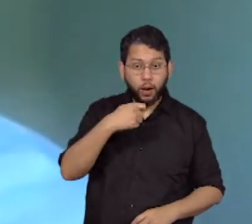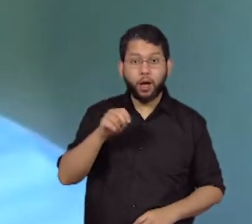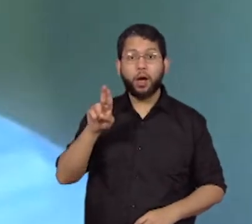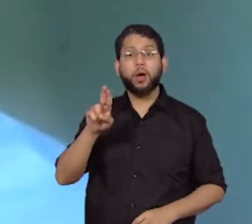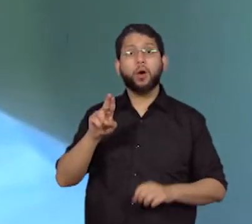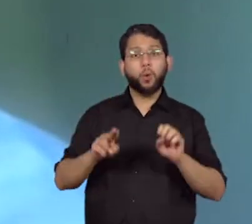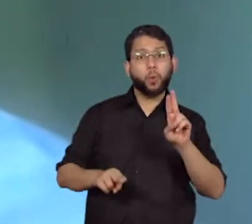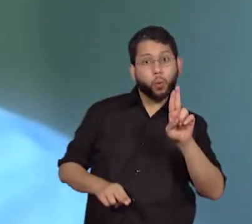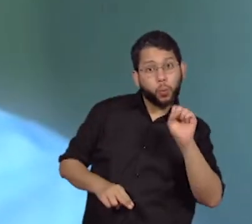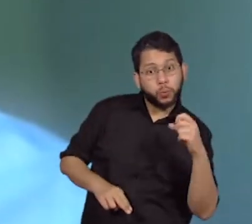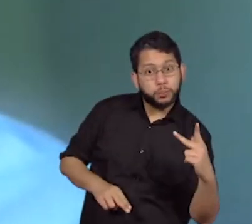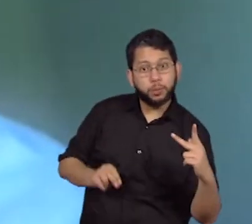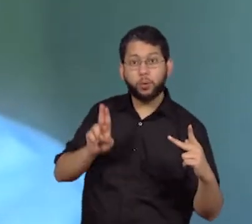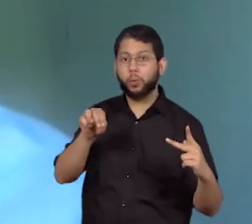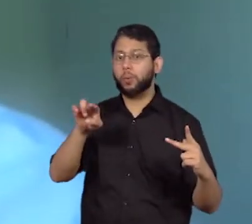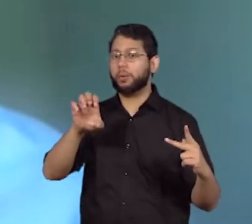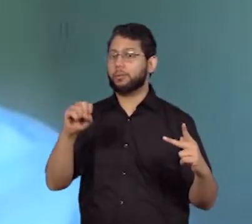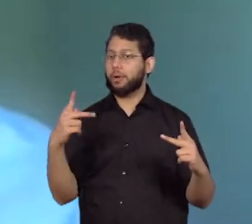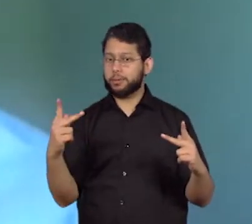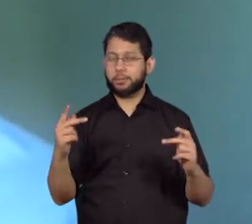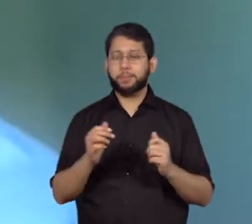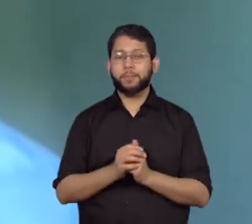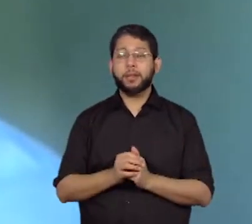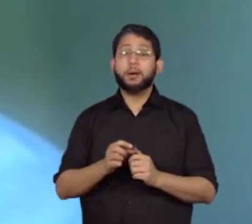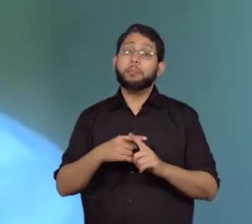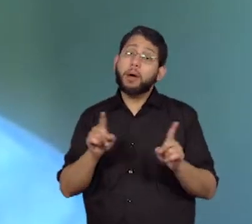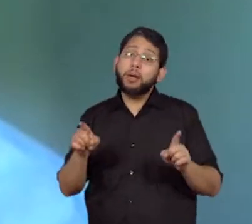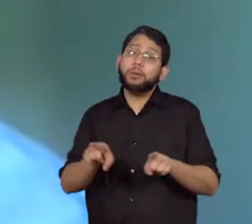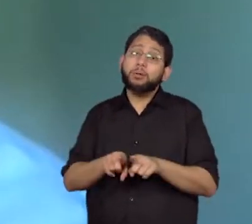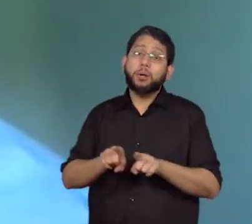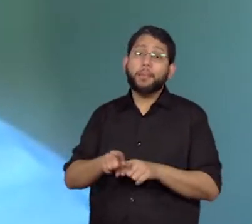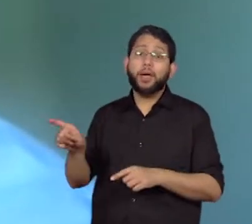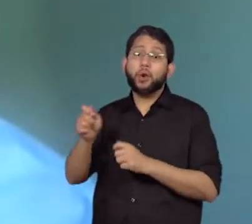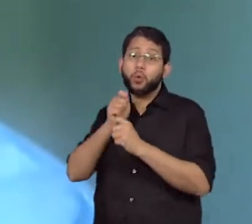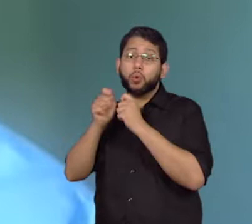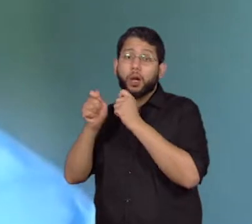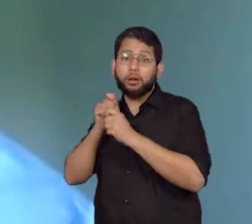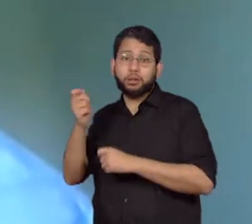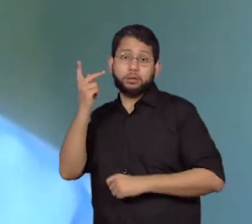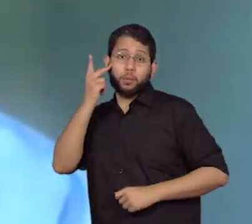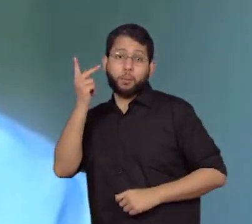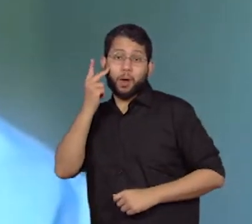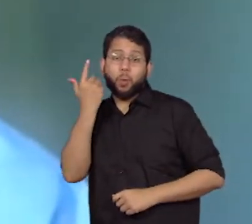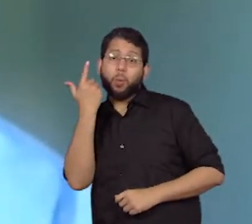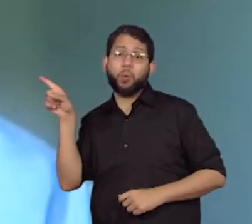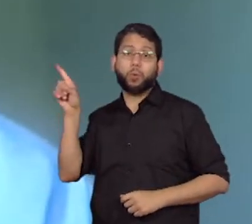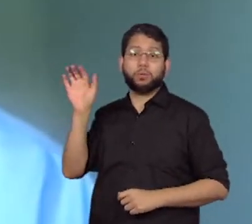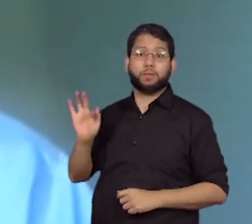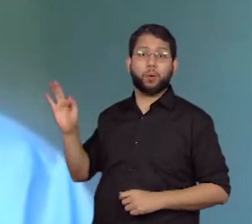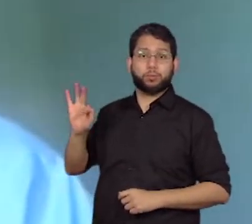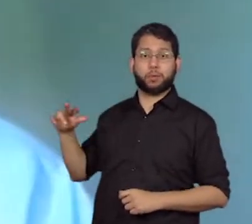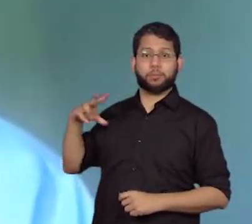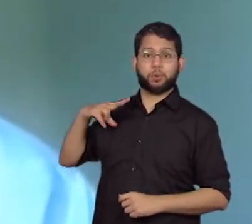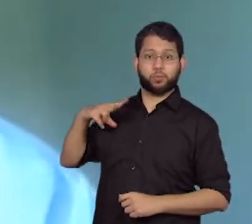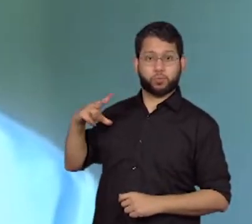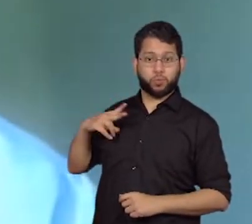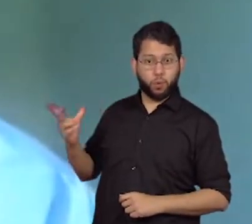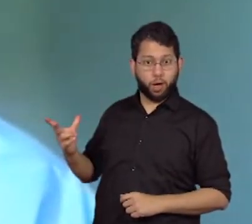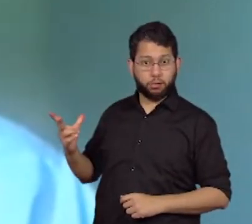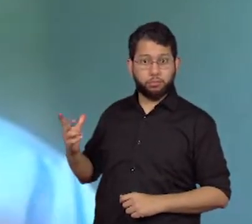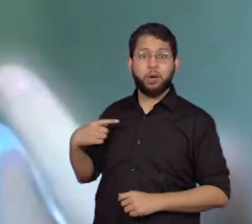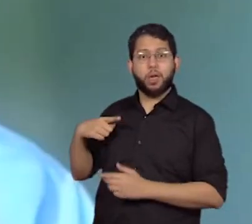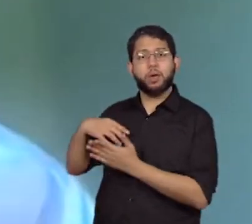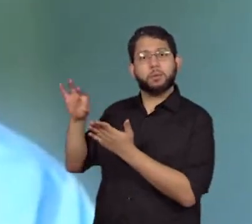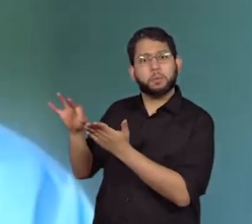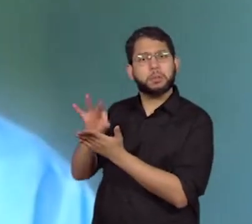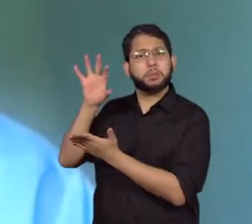segunda alternativa, eu prestei uma faculdade de jornalismo também, em São Paulo, que era particular, que eu consegui